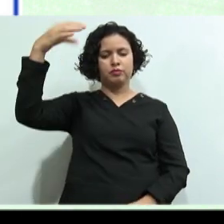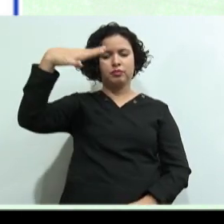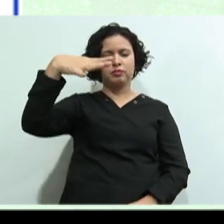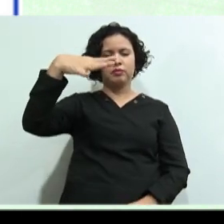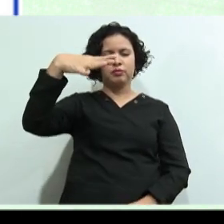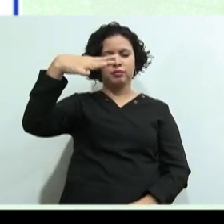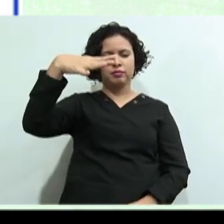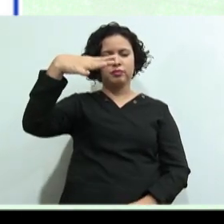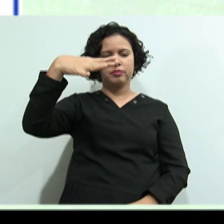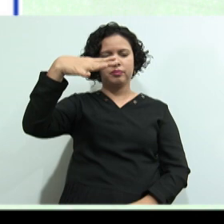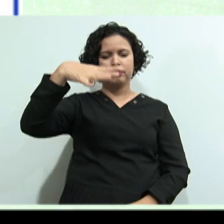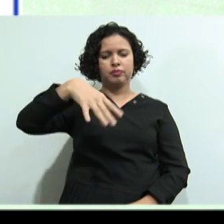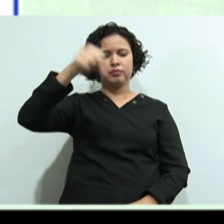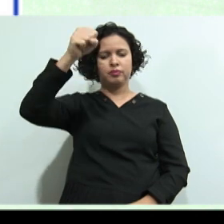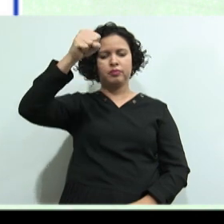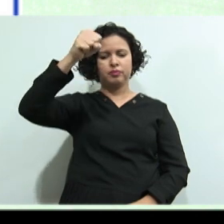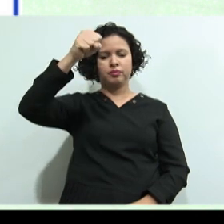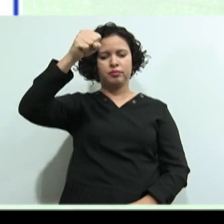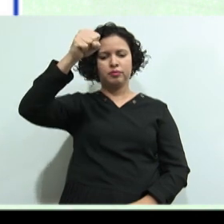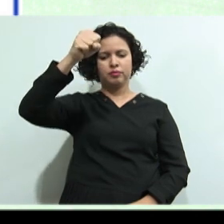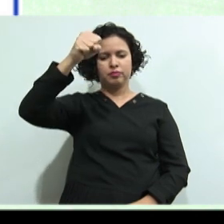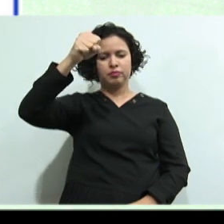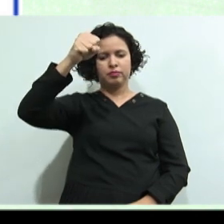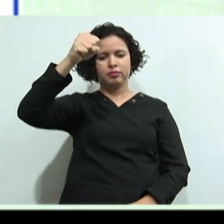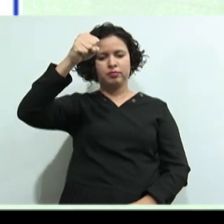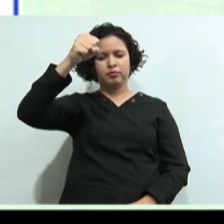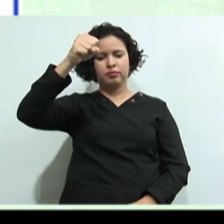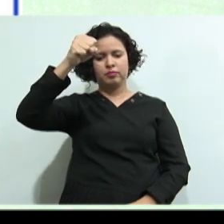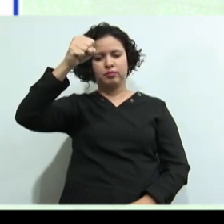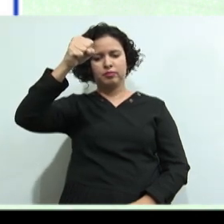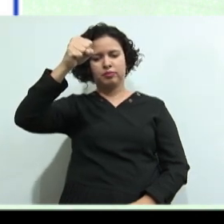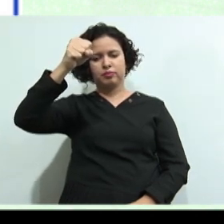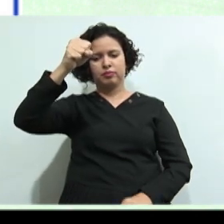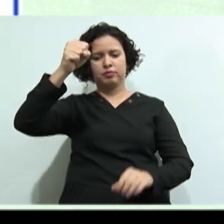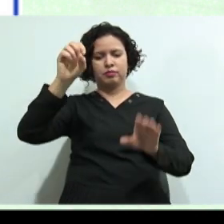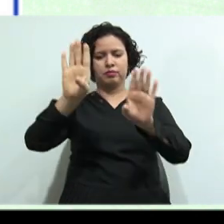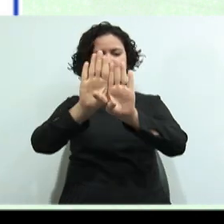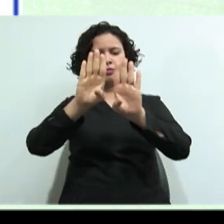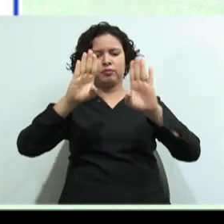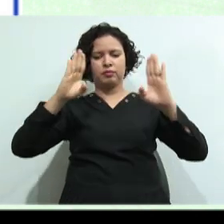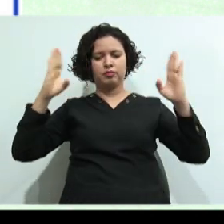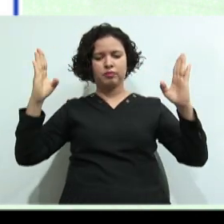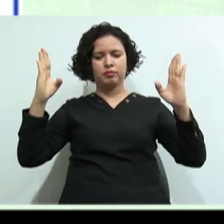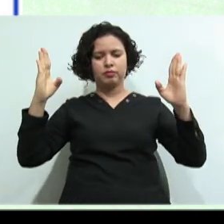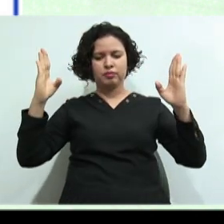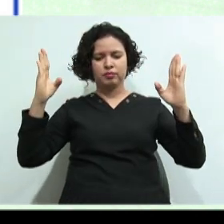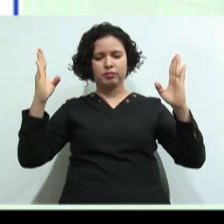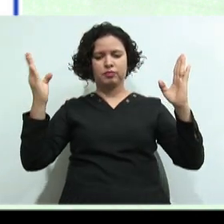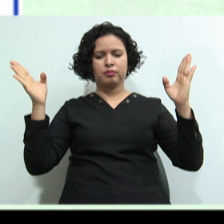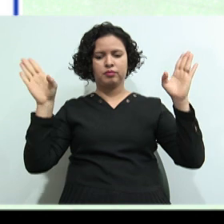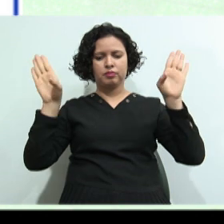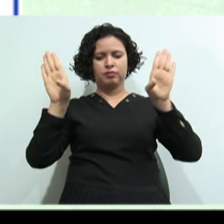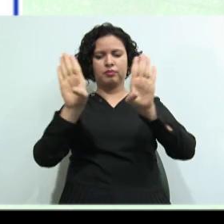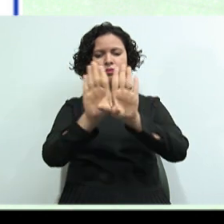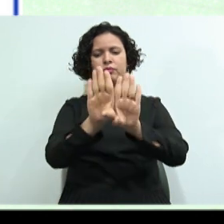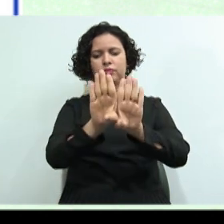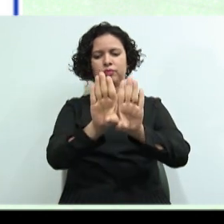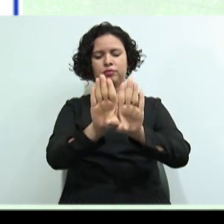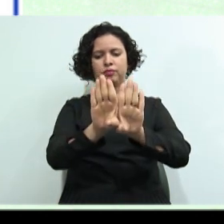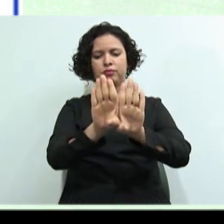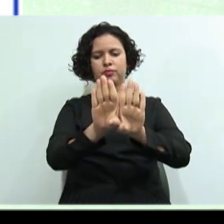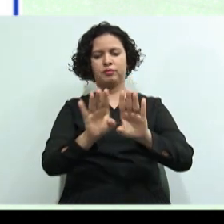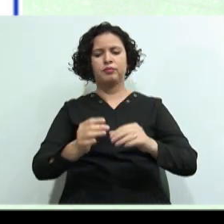luz, apagar uma luz. Abrir uma porta, fechar uma